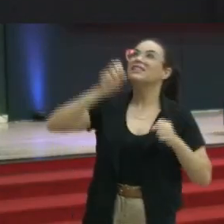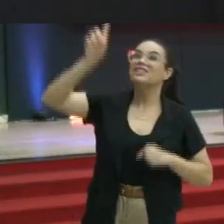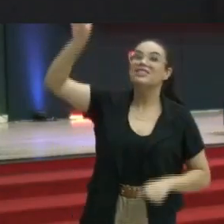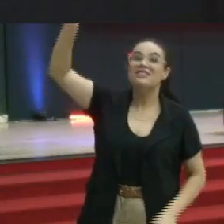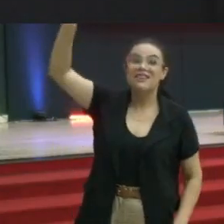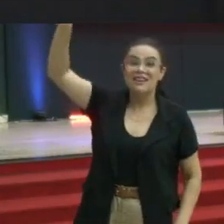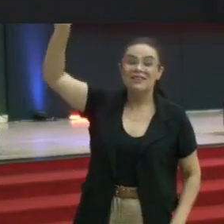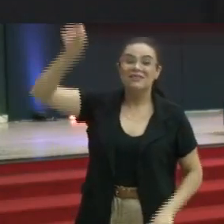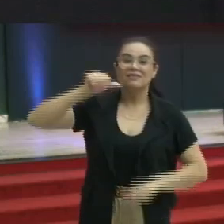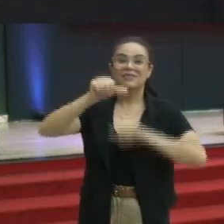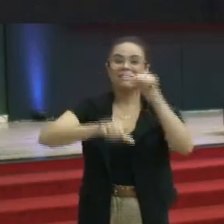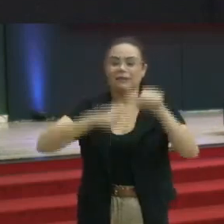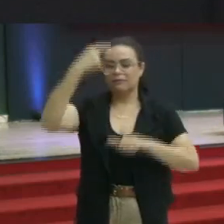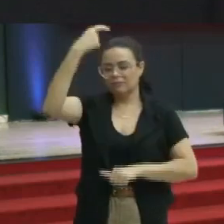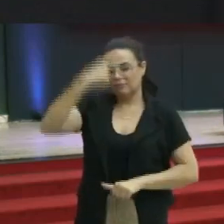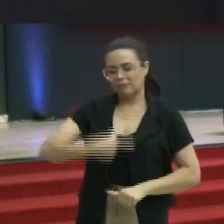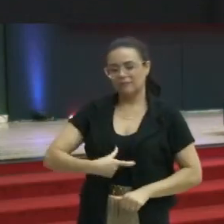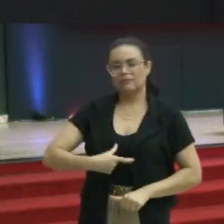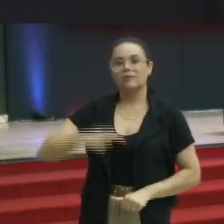transformada nesta noite.